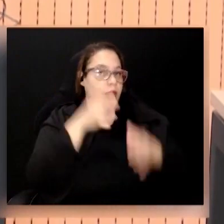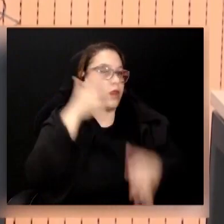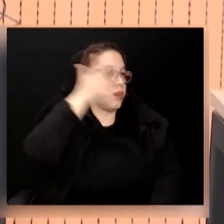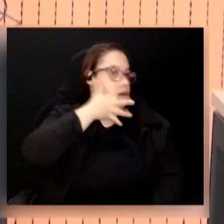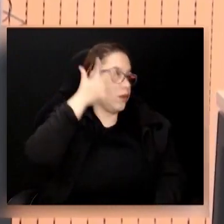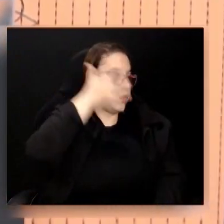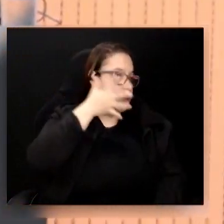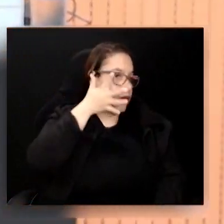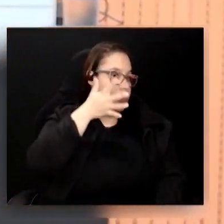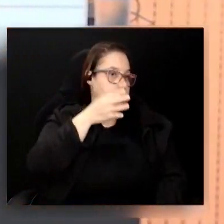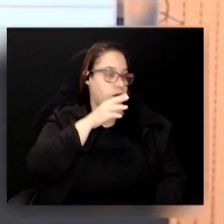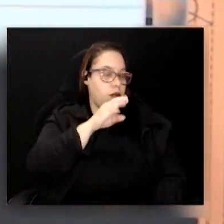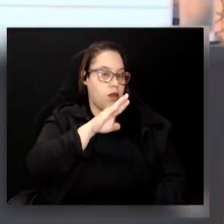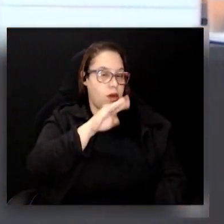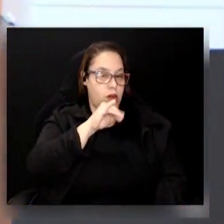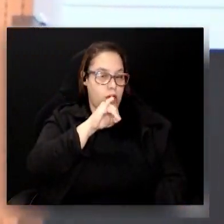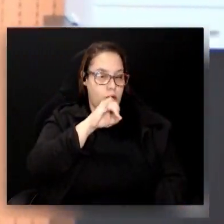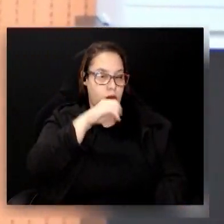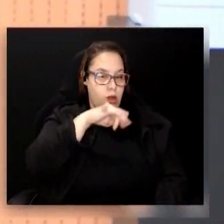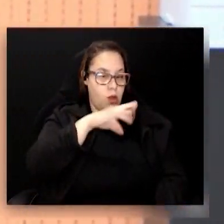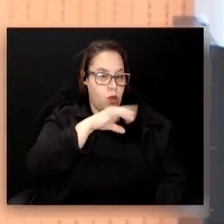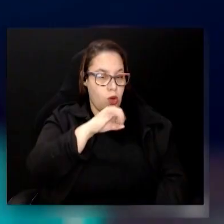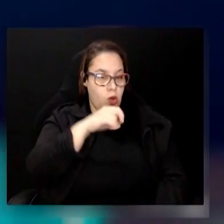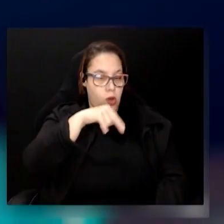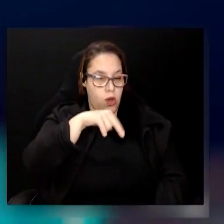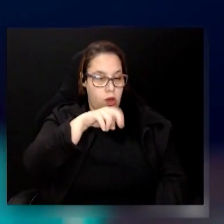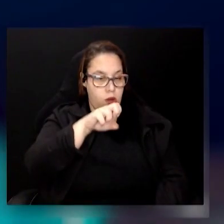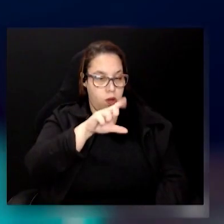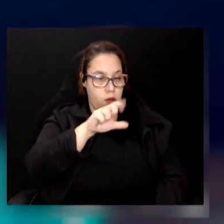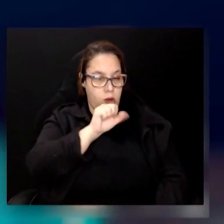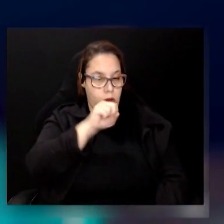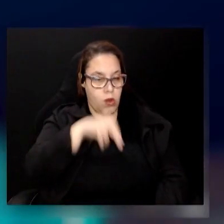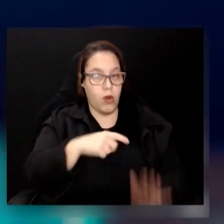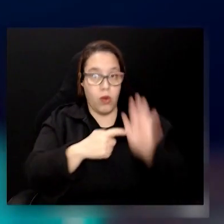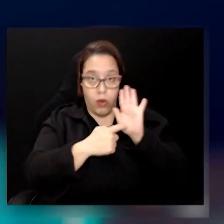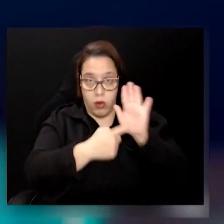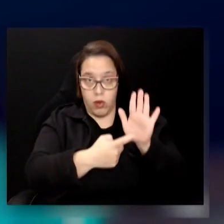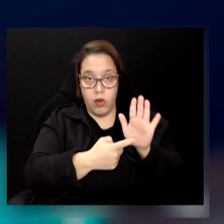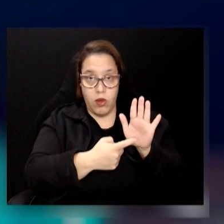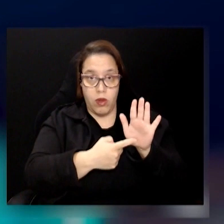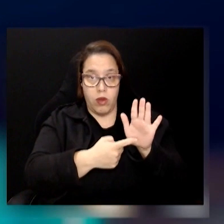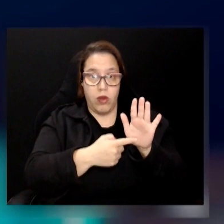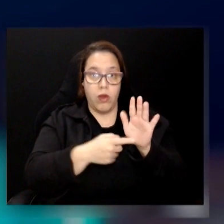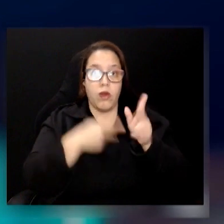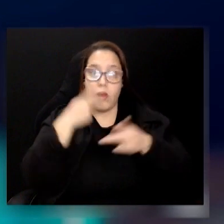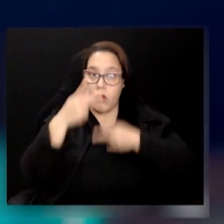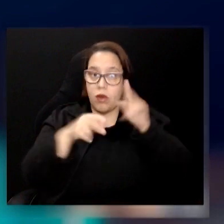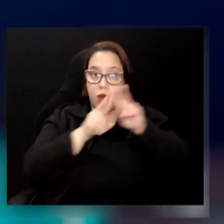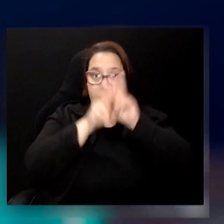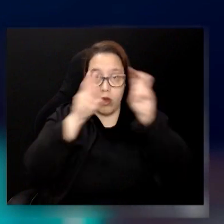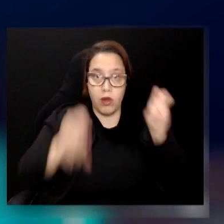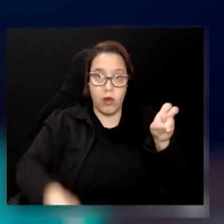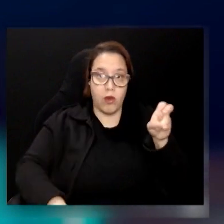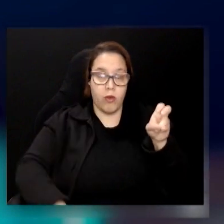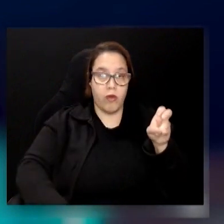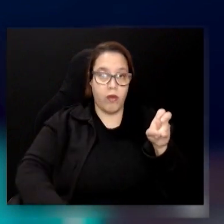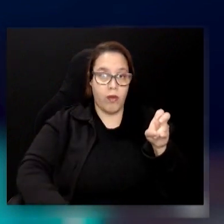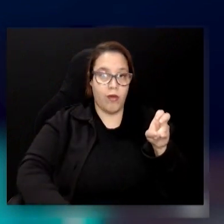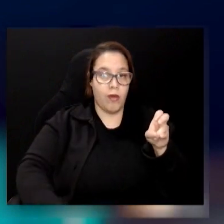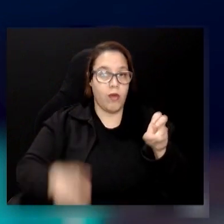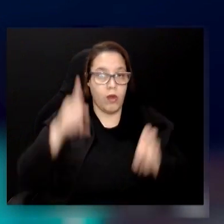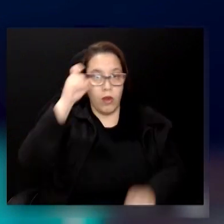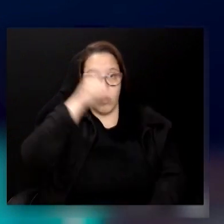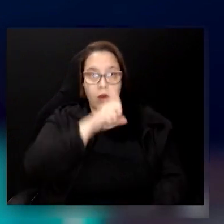biomédico Nelson Costa e durante a apresentação foram abordados temas como os desafios do século XXI,